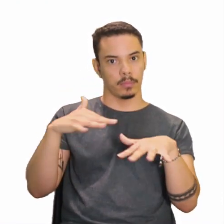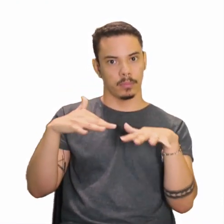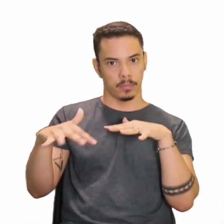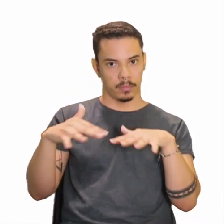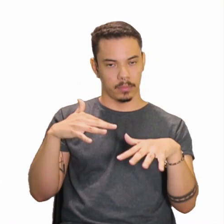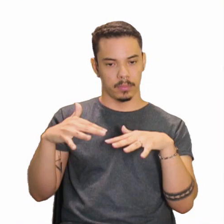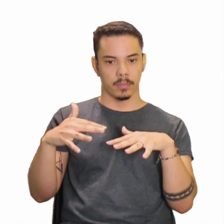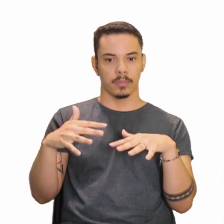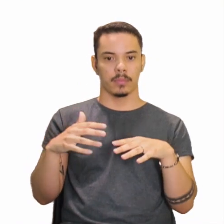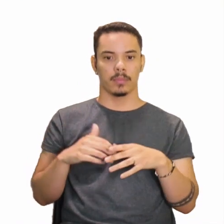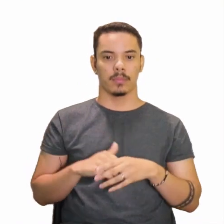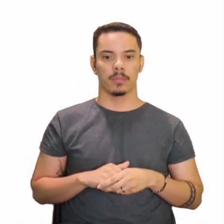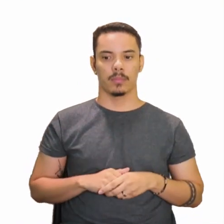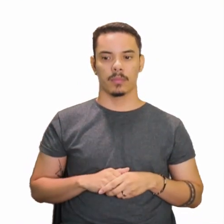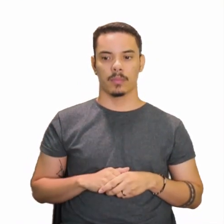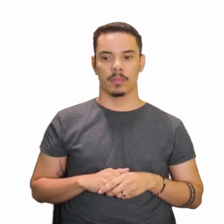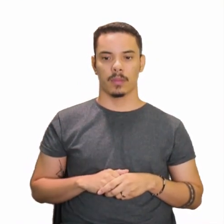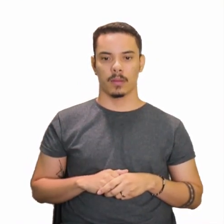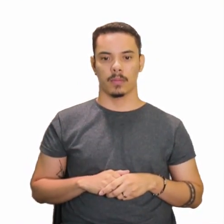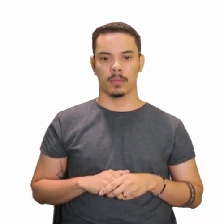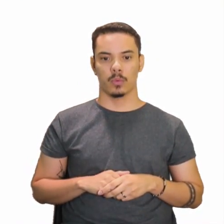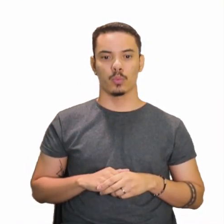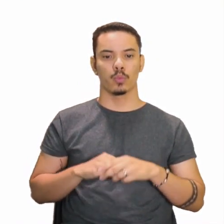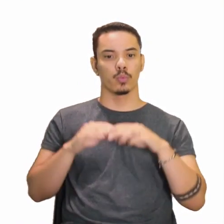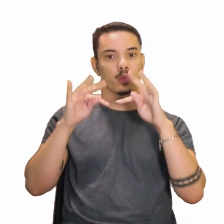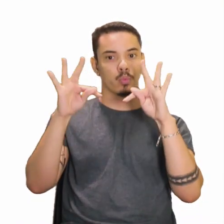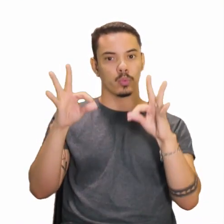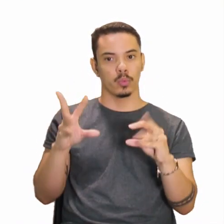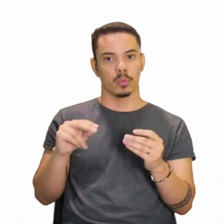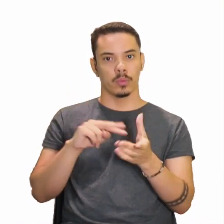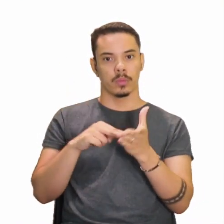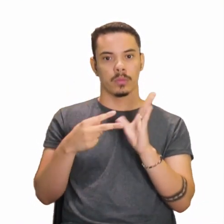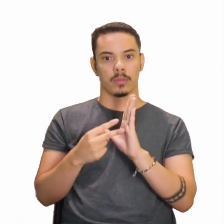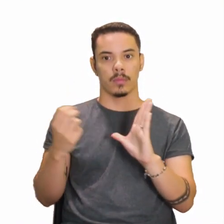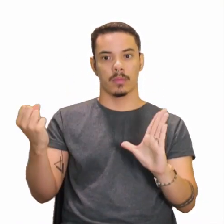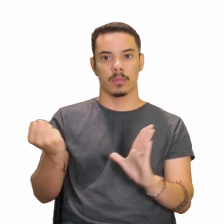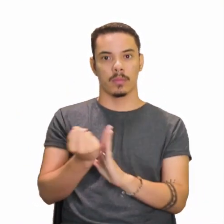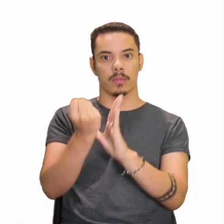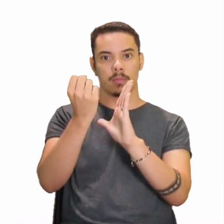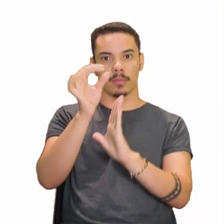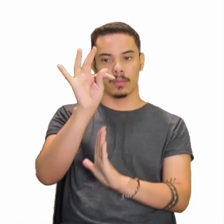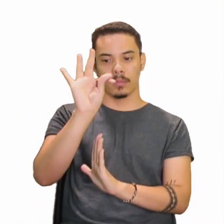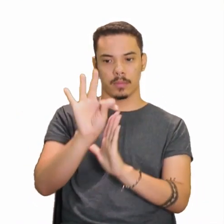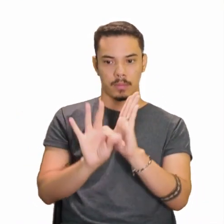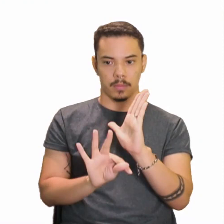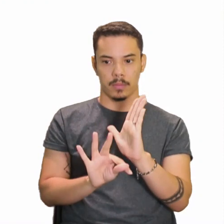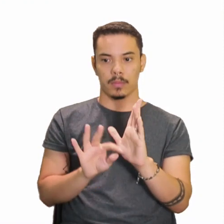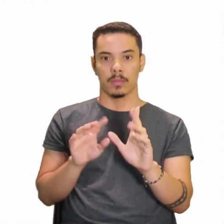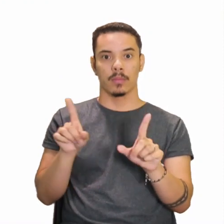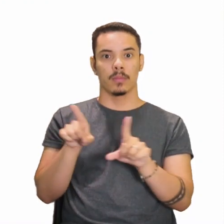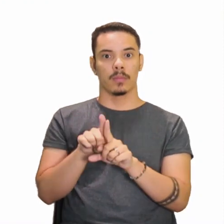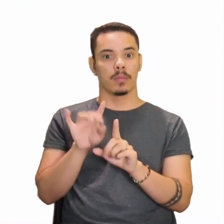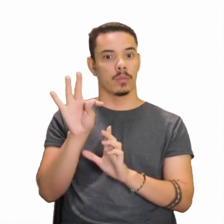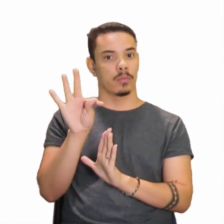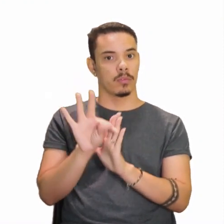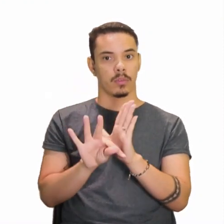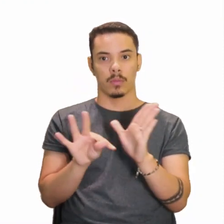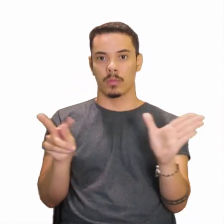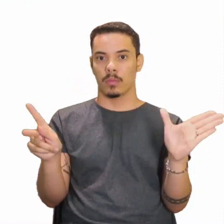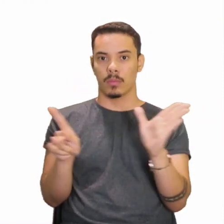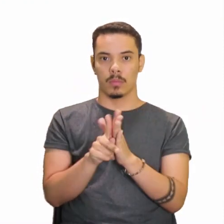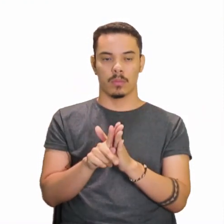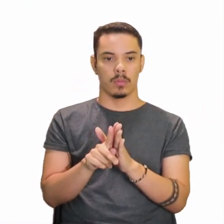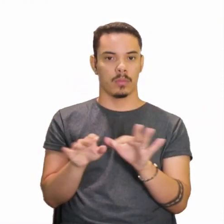esses movimentos aqui, certo? Tudo isso são marcas textuais, certo? E o texto em si,